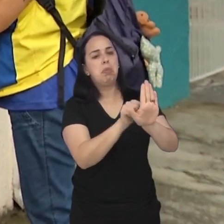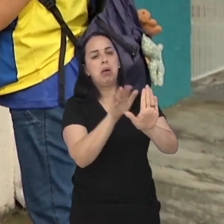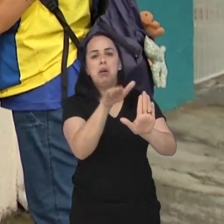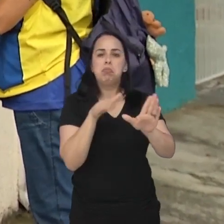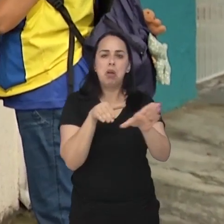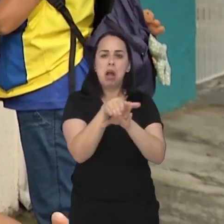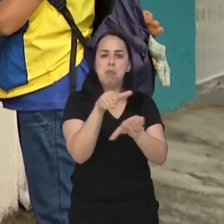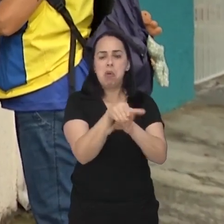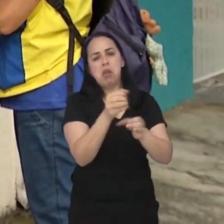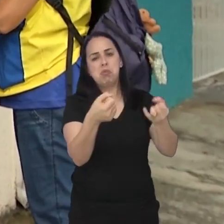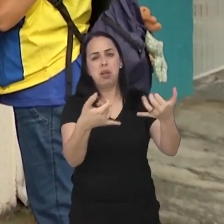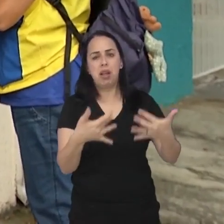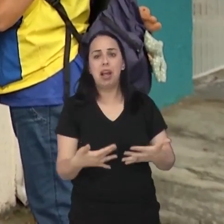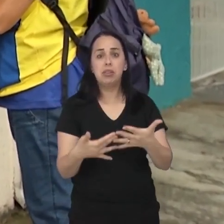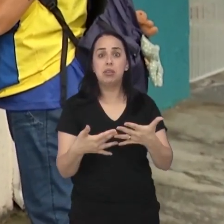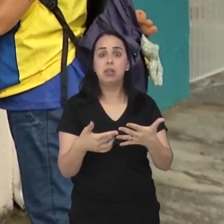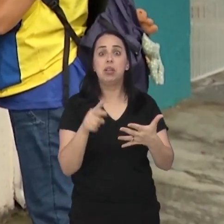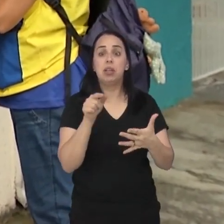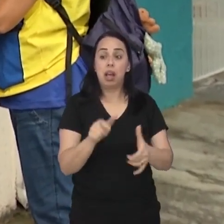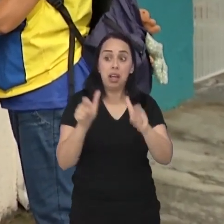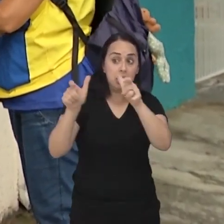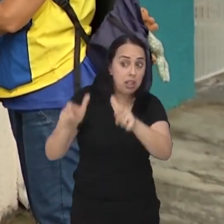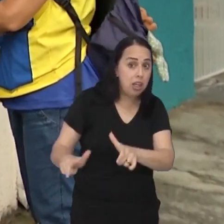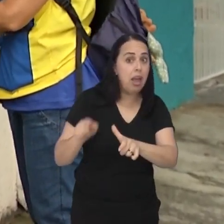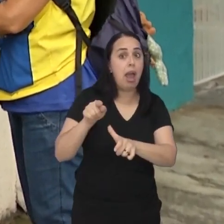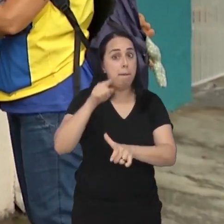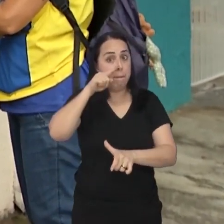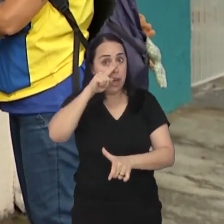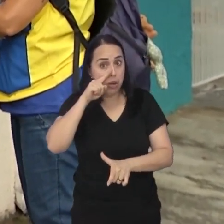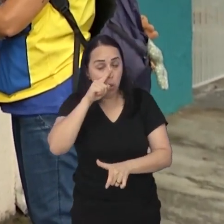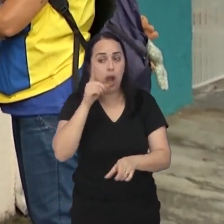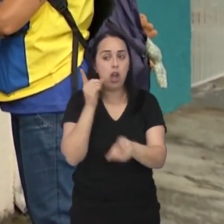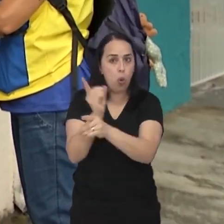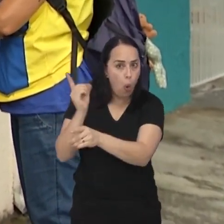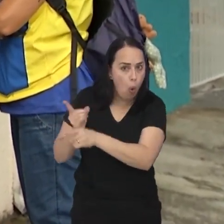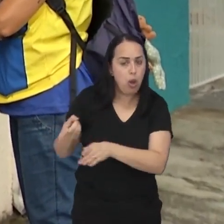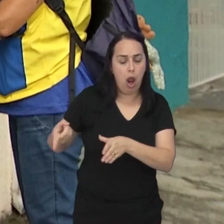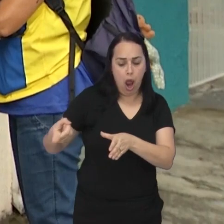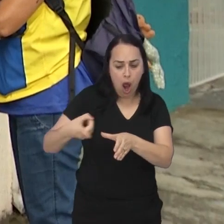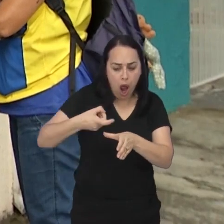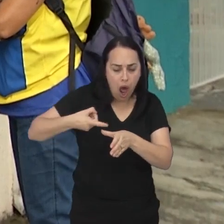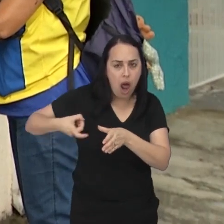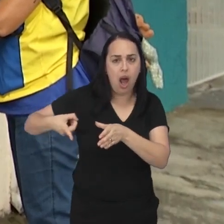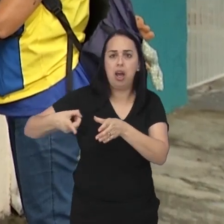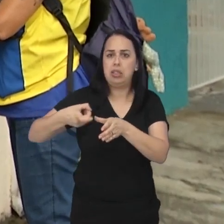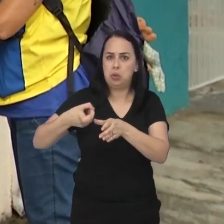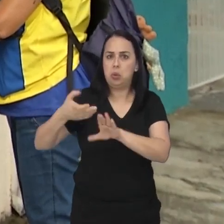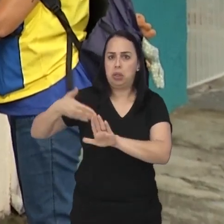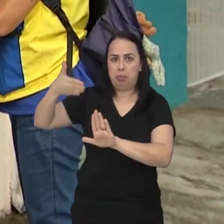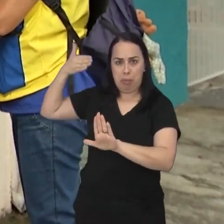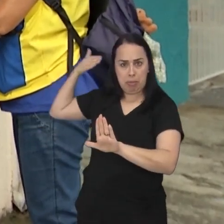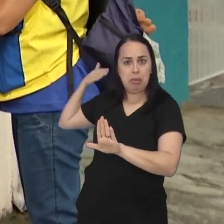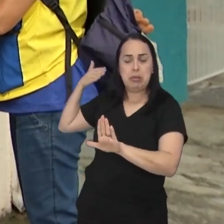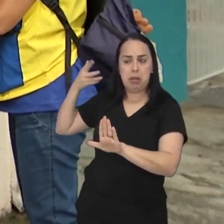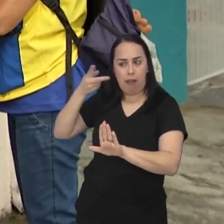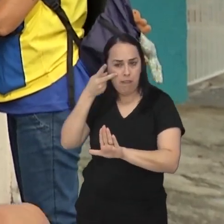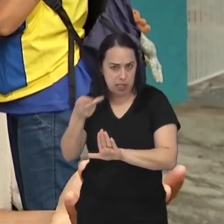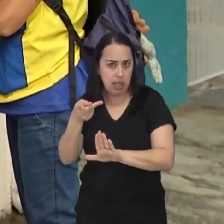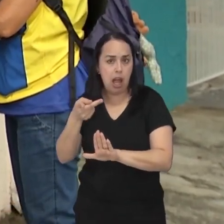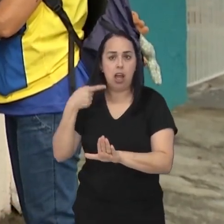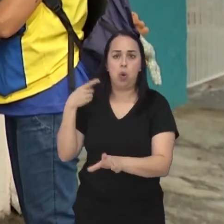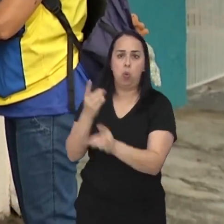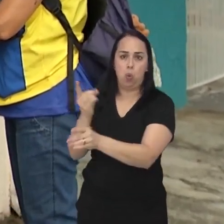né, abordando os moradores, falamos sobre a condição do bairro, que foi encontrado bastante larvas nas